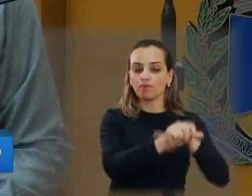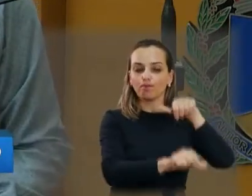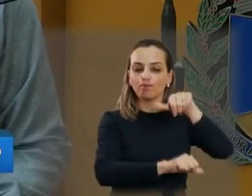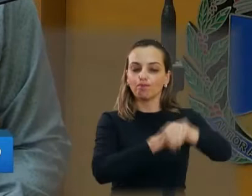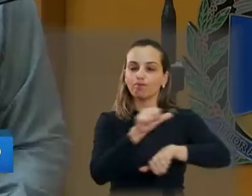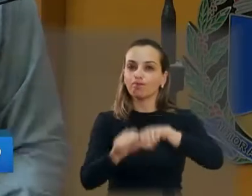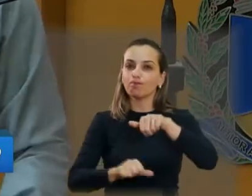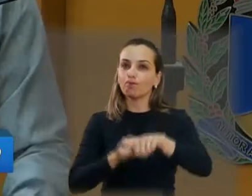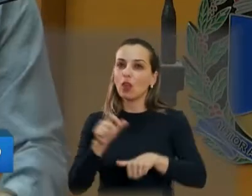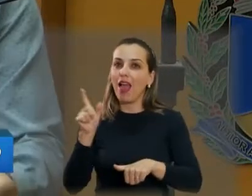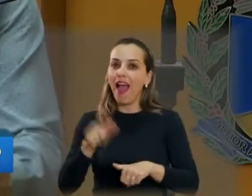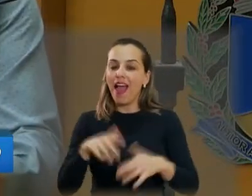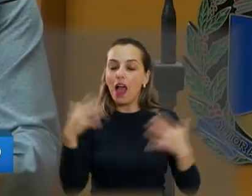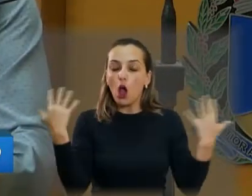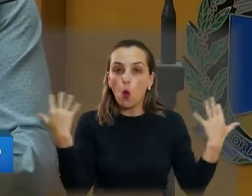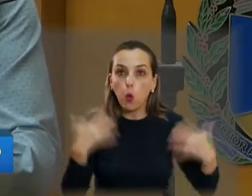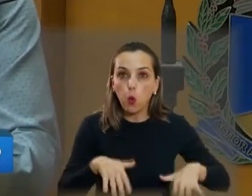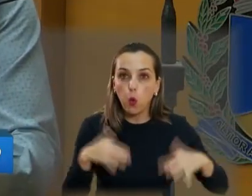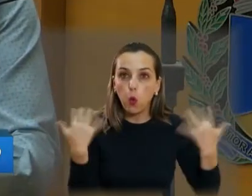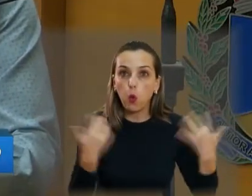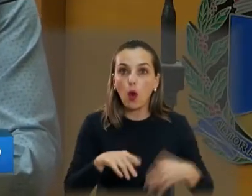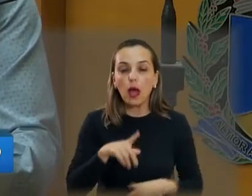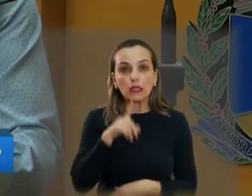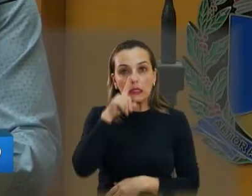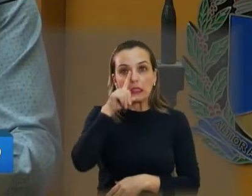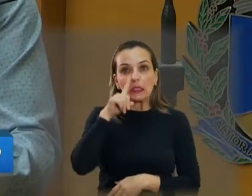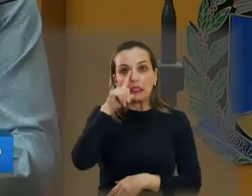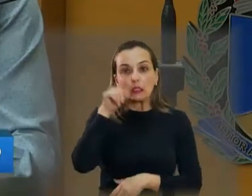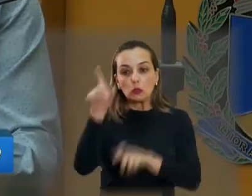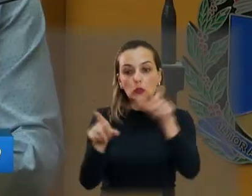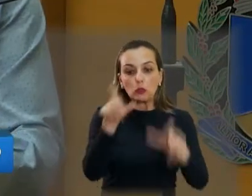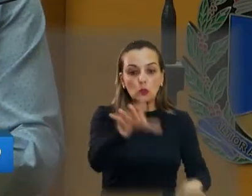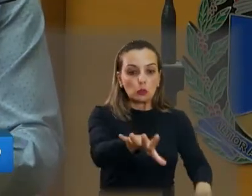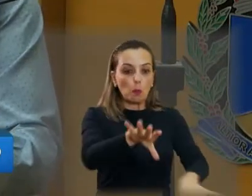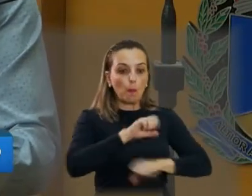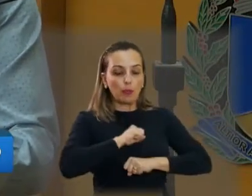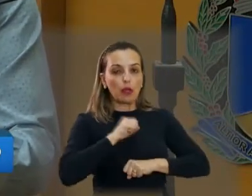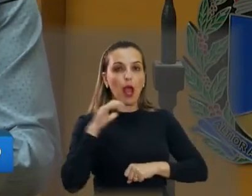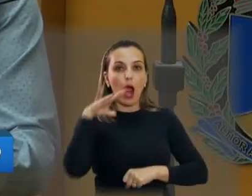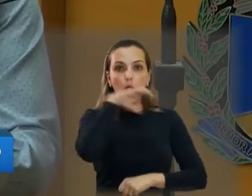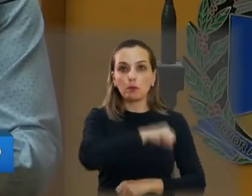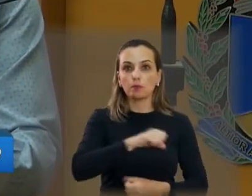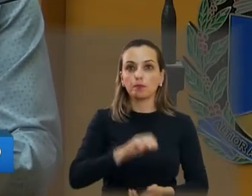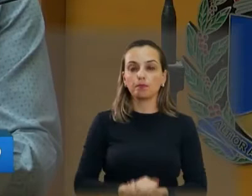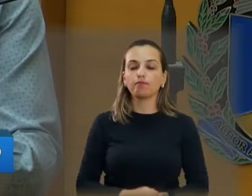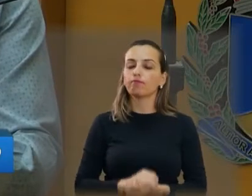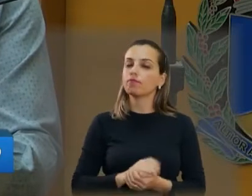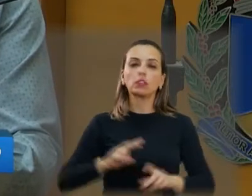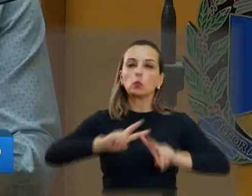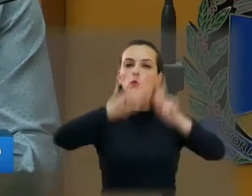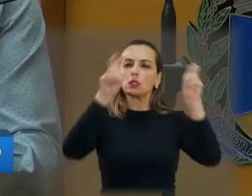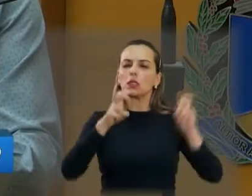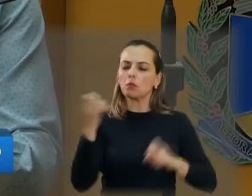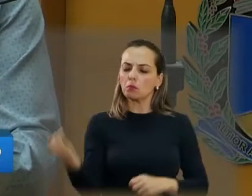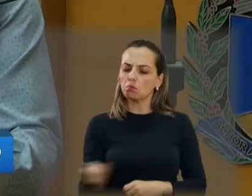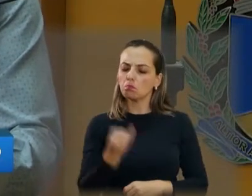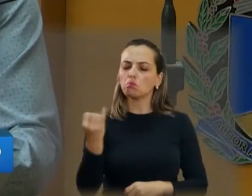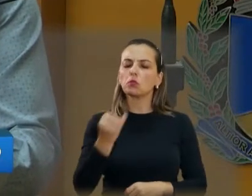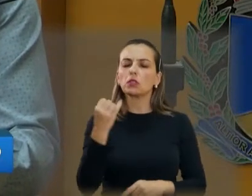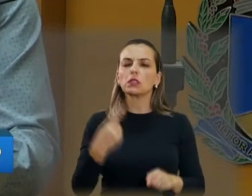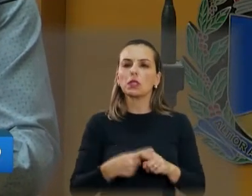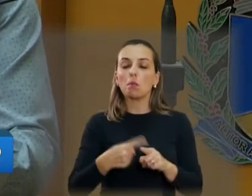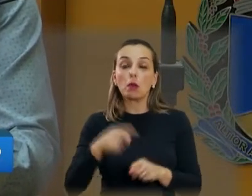se mostrado mais contagiosa ainda. Considerando a relevância do tema, bem como sua urgência,